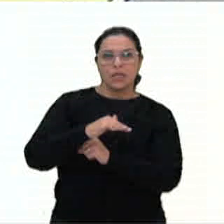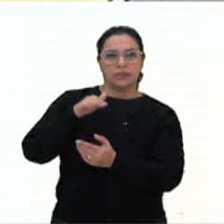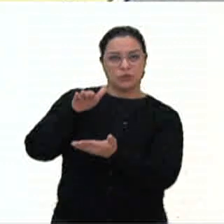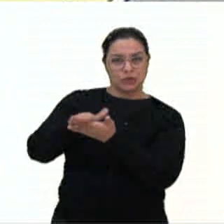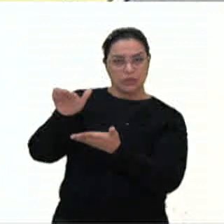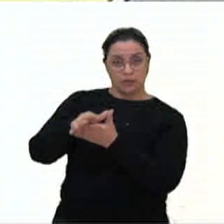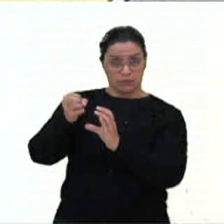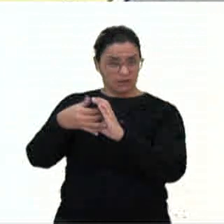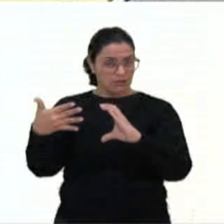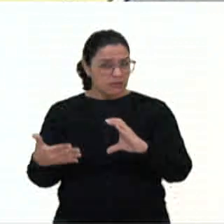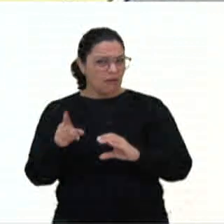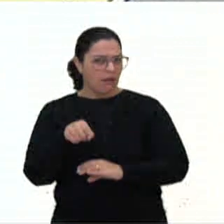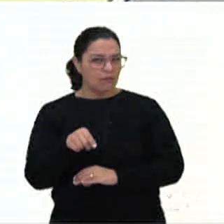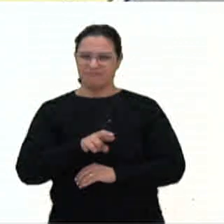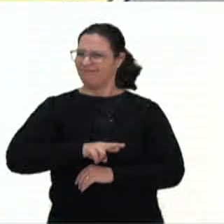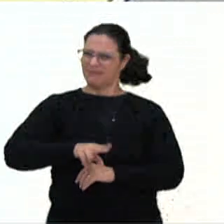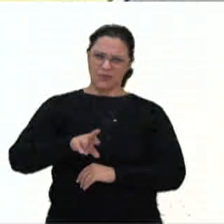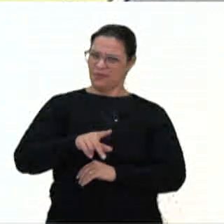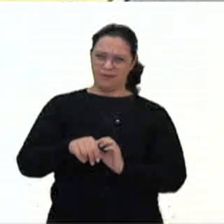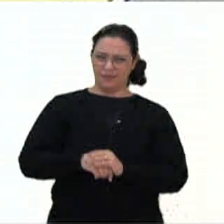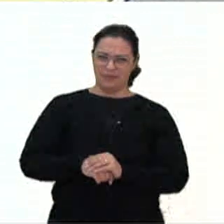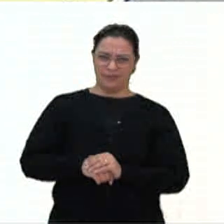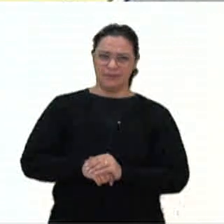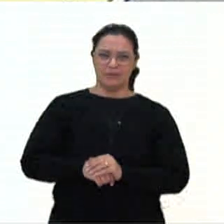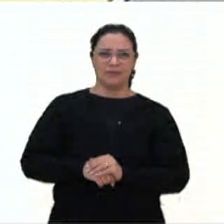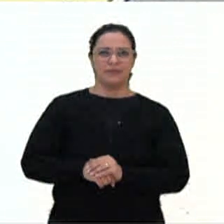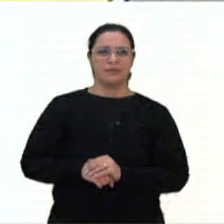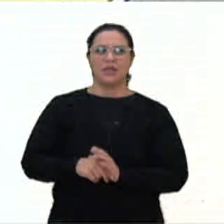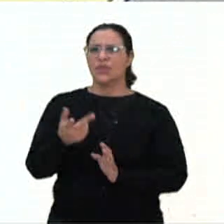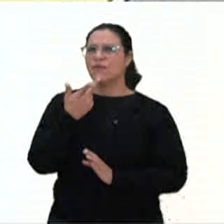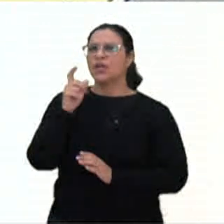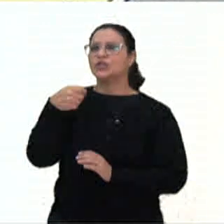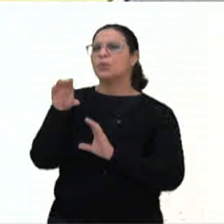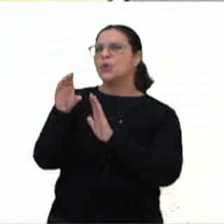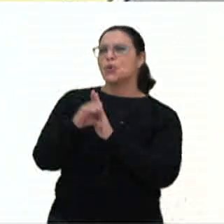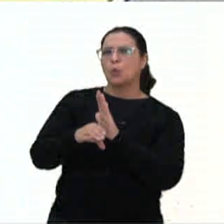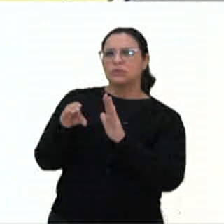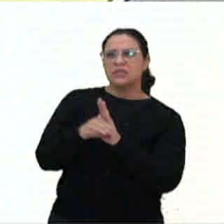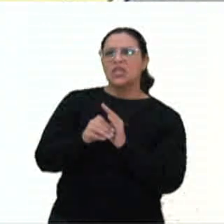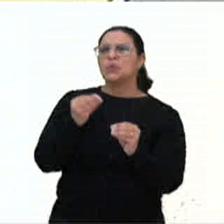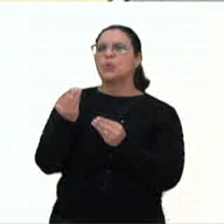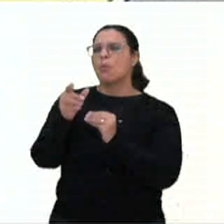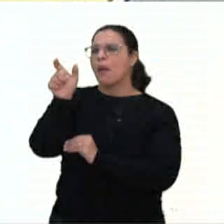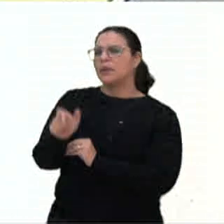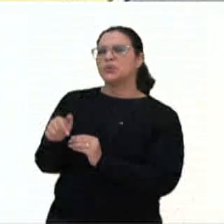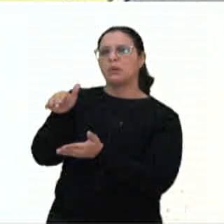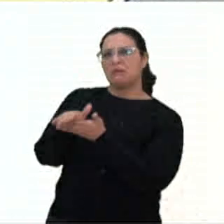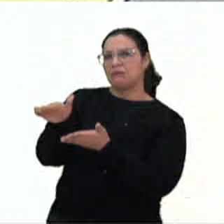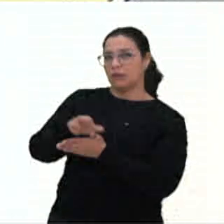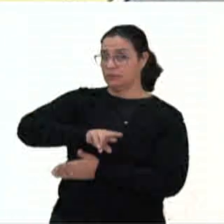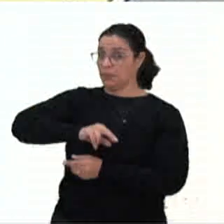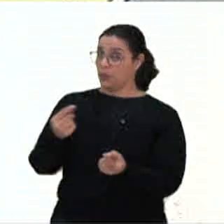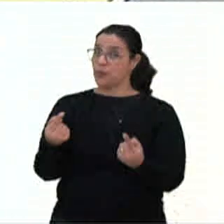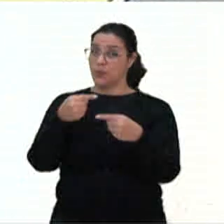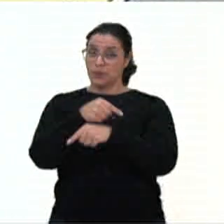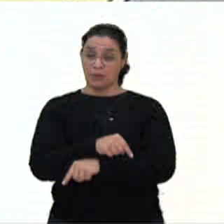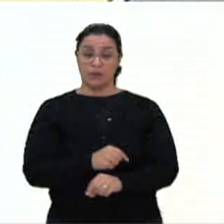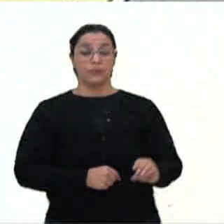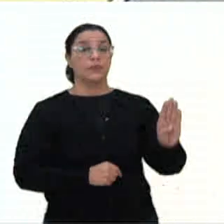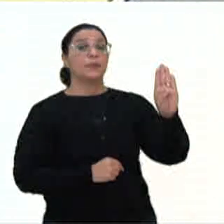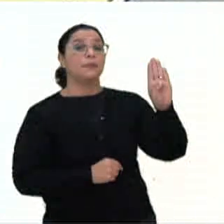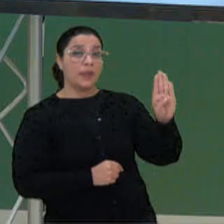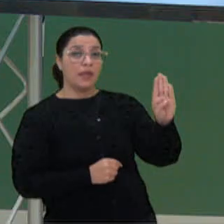e suas características? Não, não está falando de conceitos ou de quem consome, né? Pelo contrário. Letra